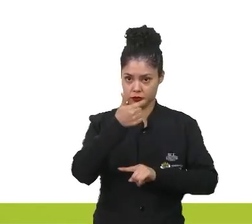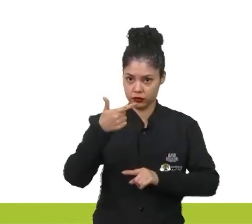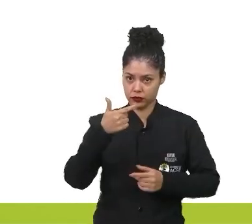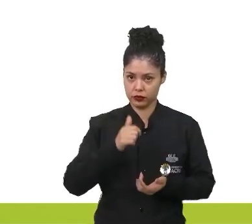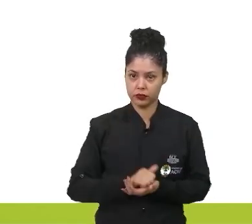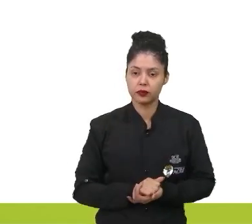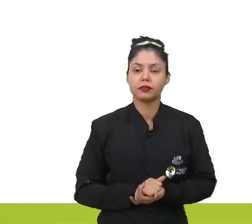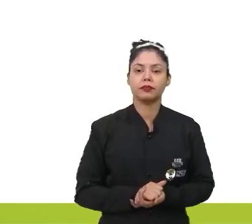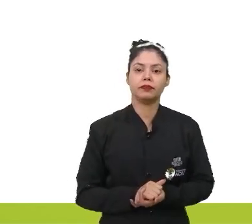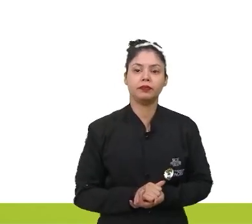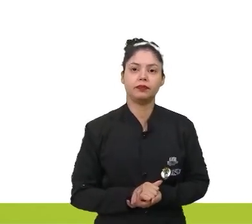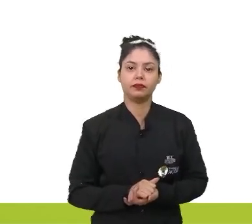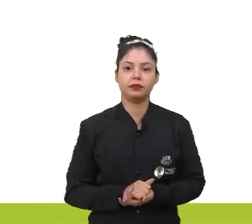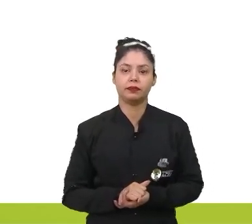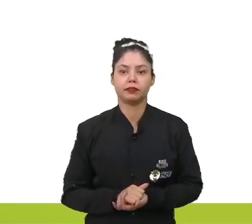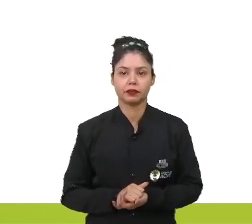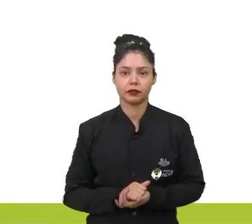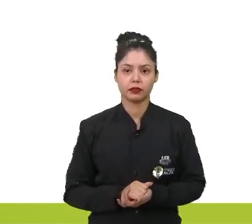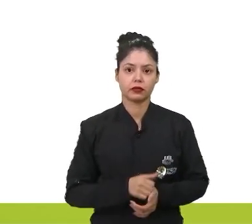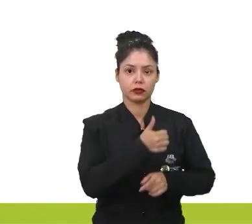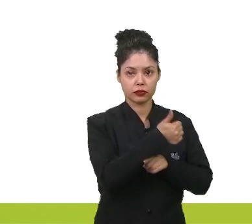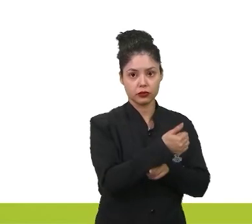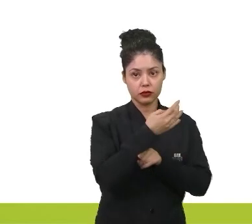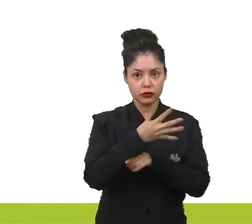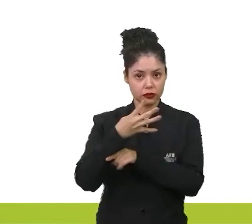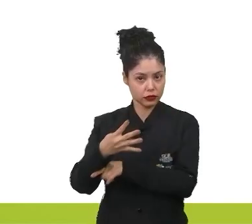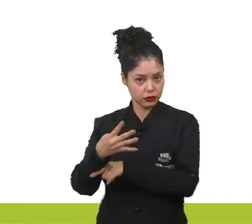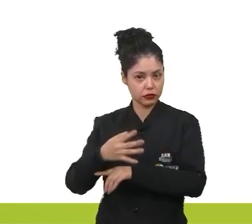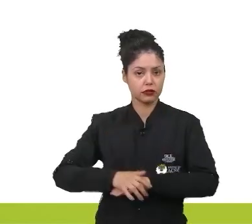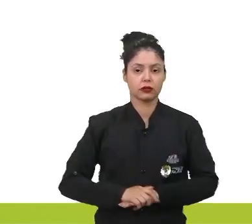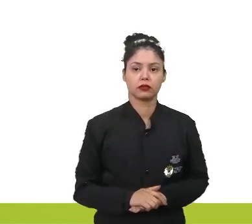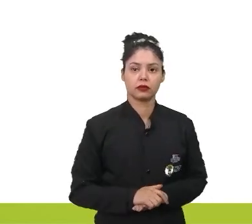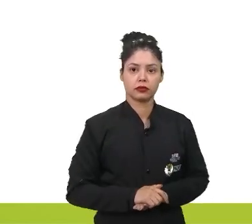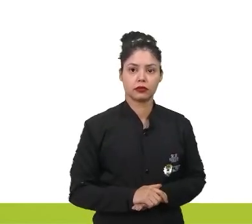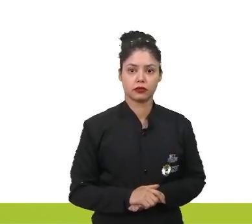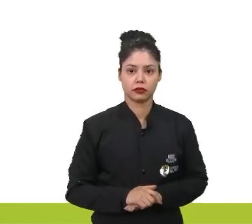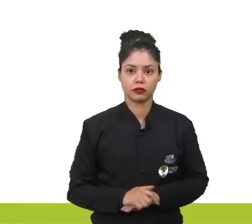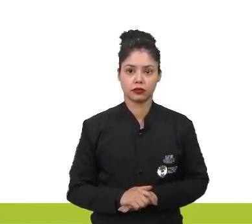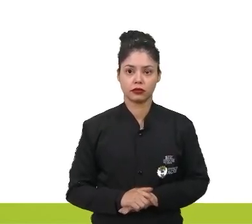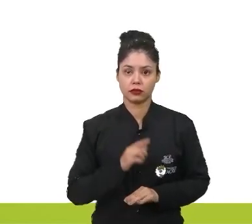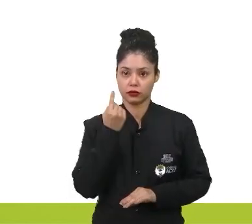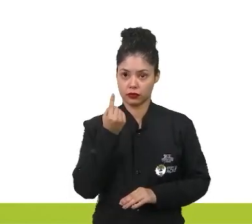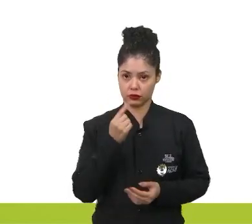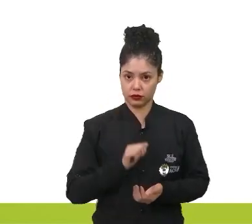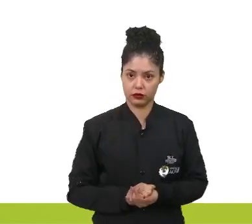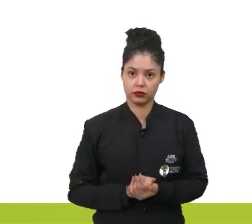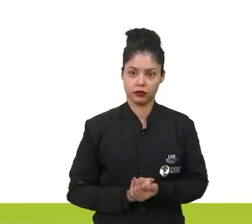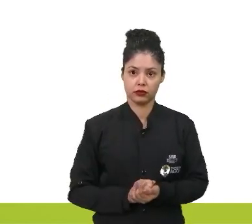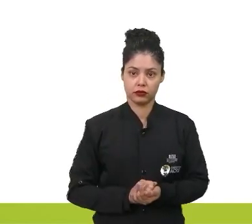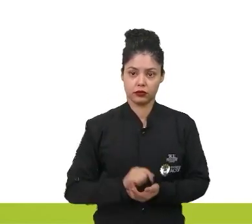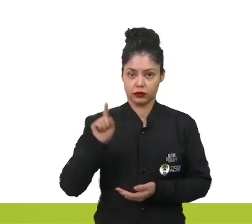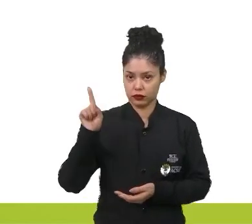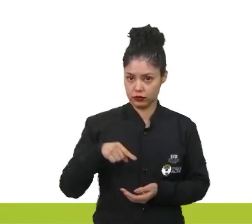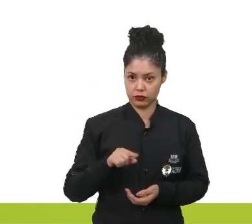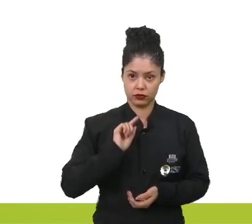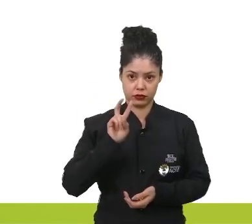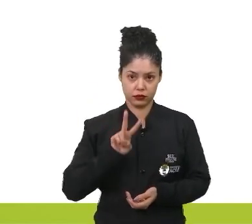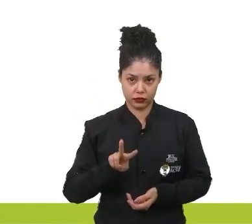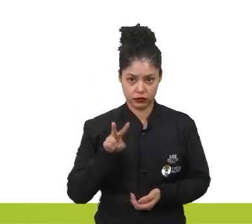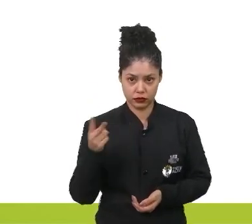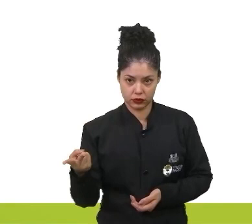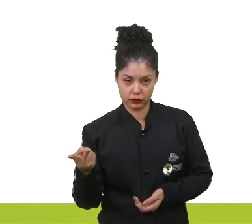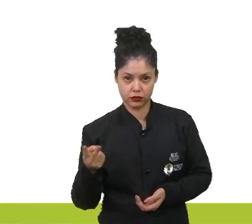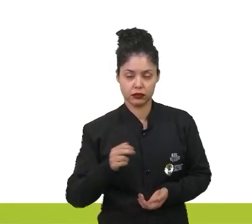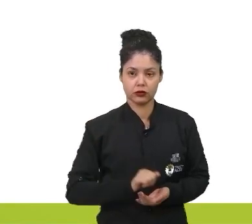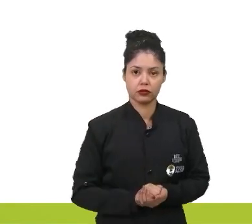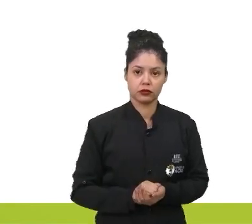ou 12 ao quadrado é o mesmo que 144. Como eu tenho um zero, o zero ao quadrado você dobra o número de zeros, tá vendo? Uma